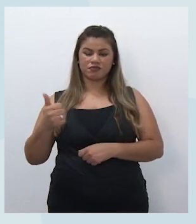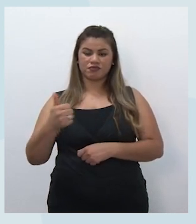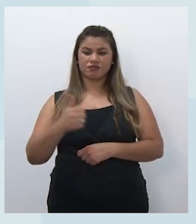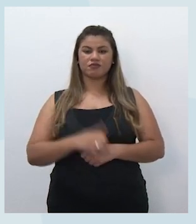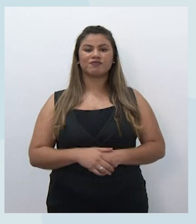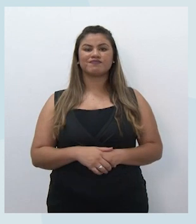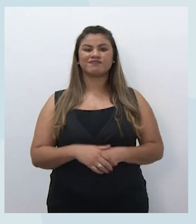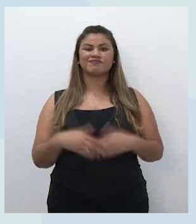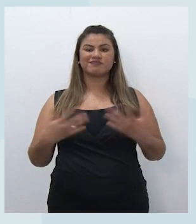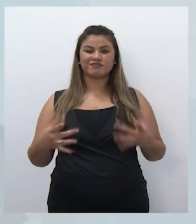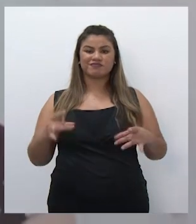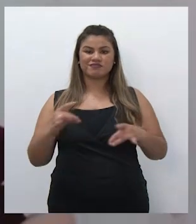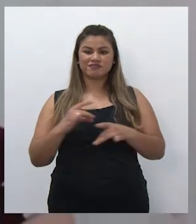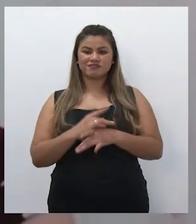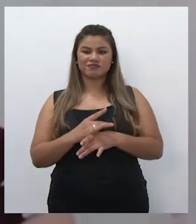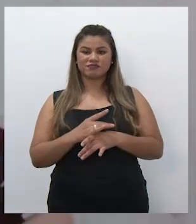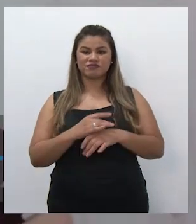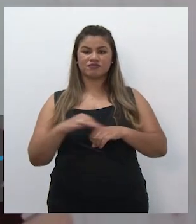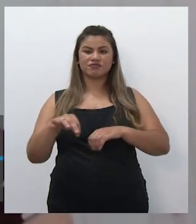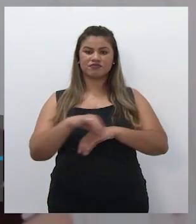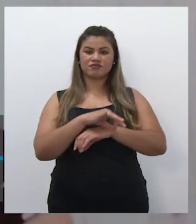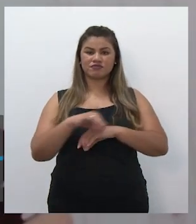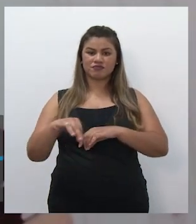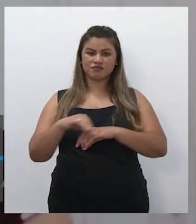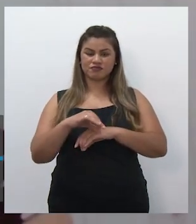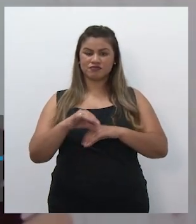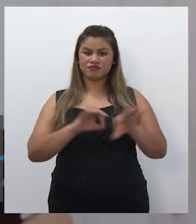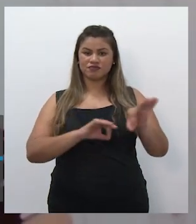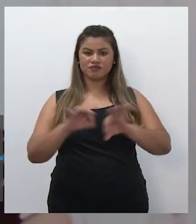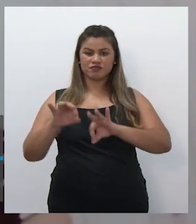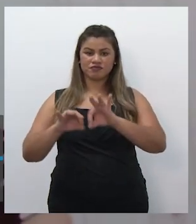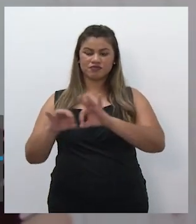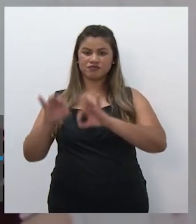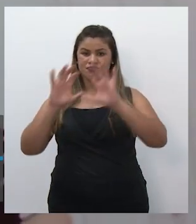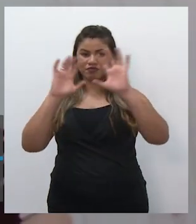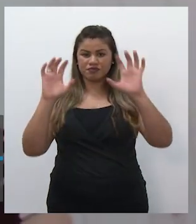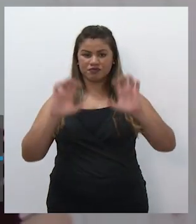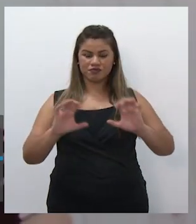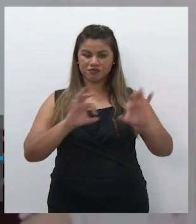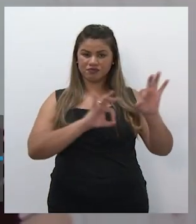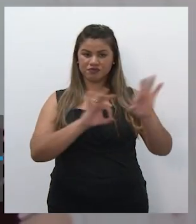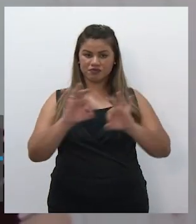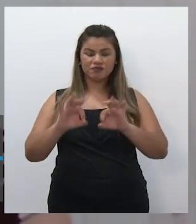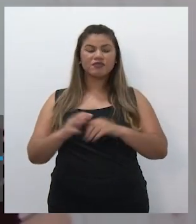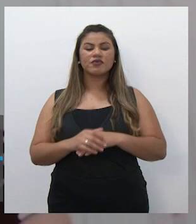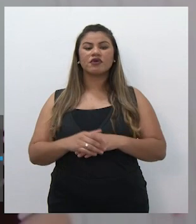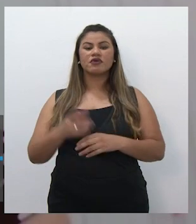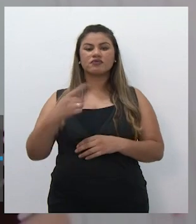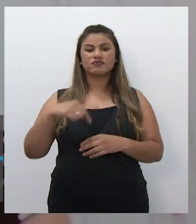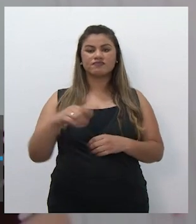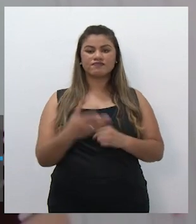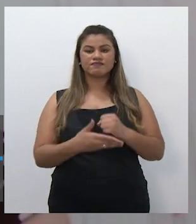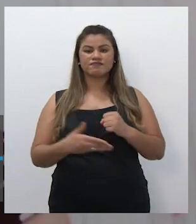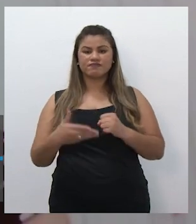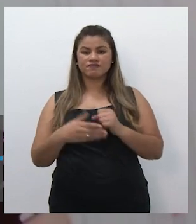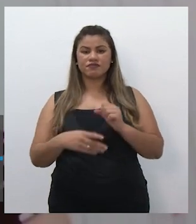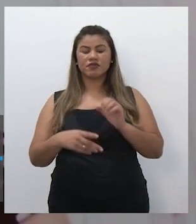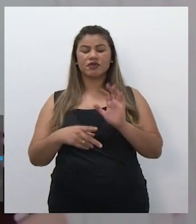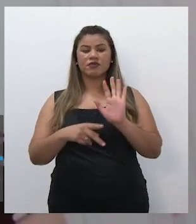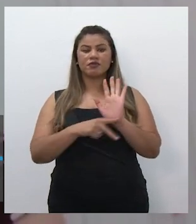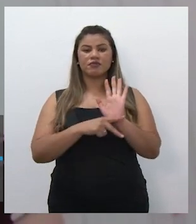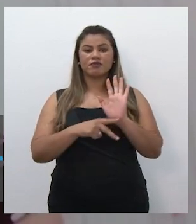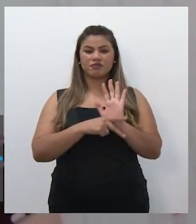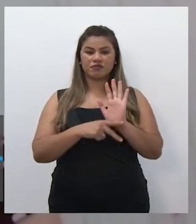Então, encerramos aqui a parte da arquitetura. Agora a Helena entra com os princípios e premissas do currículo